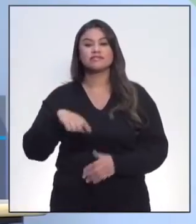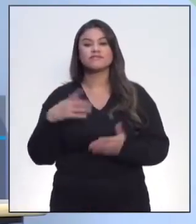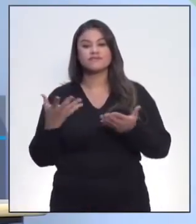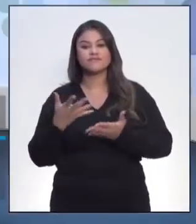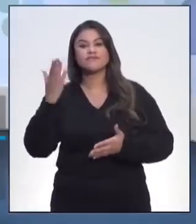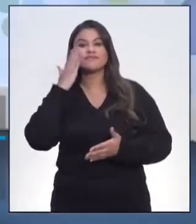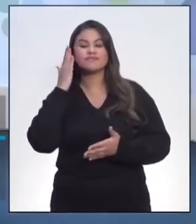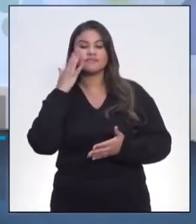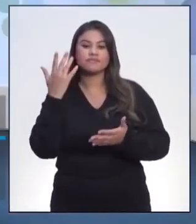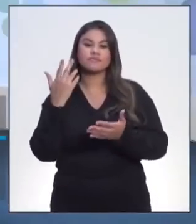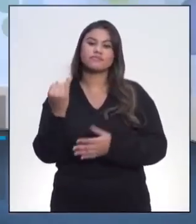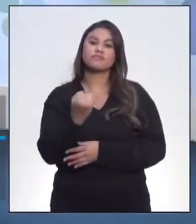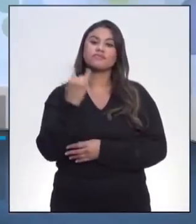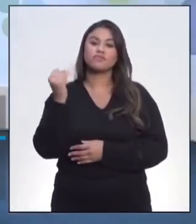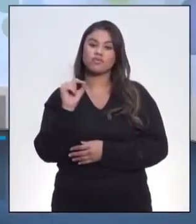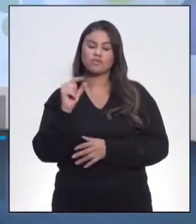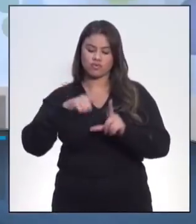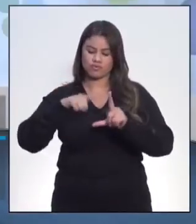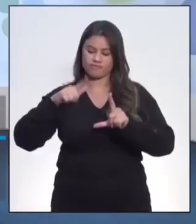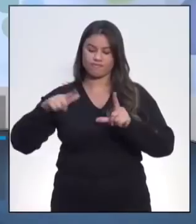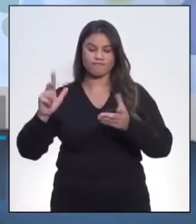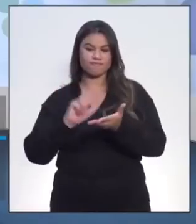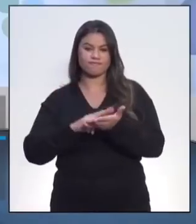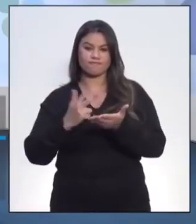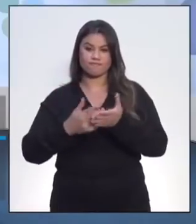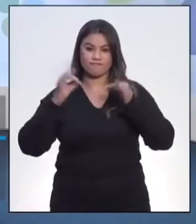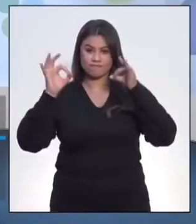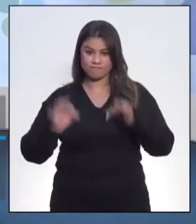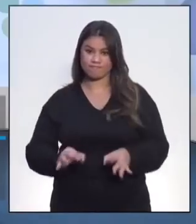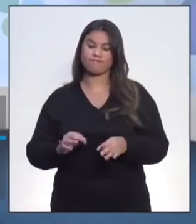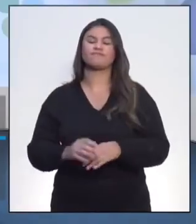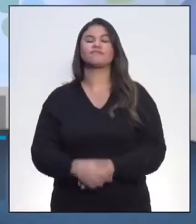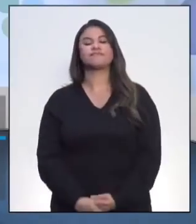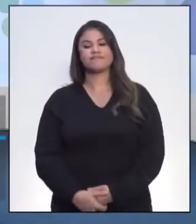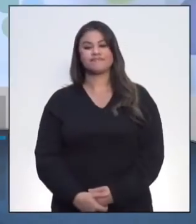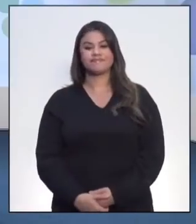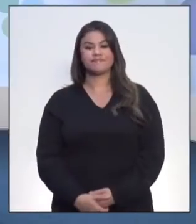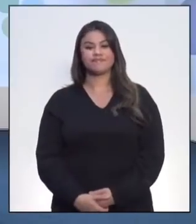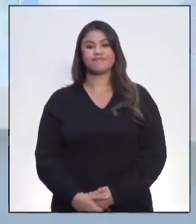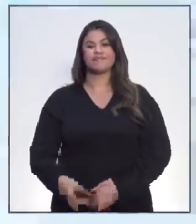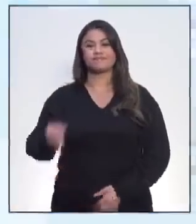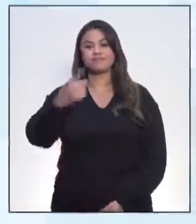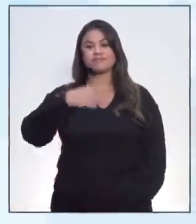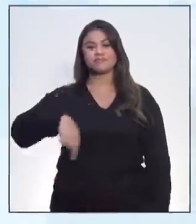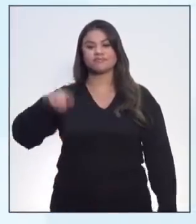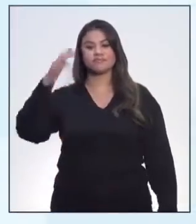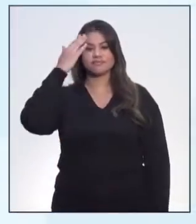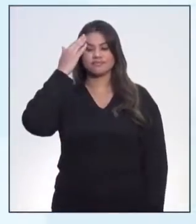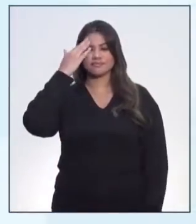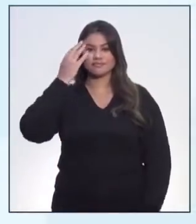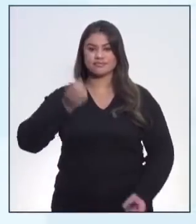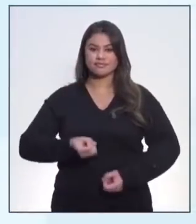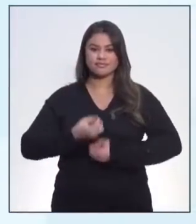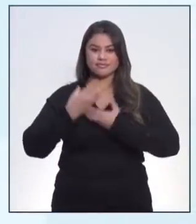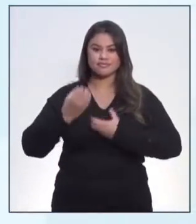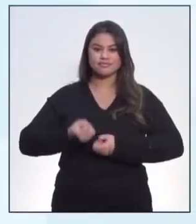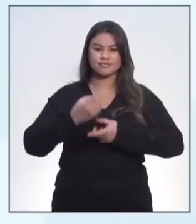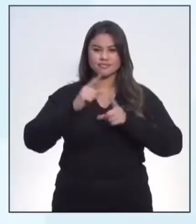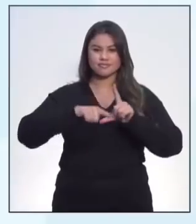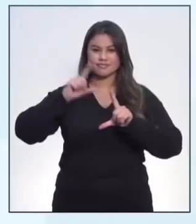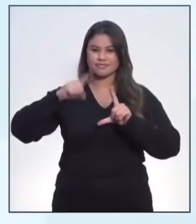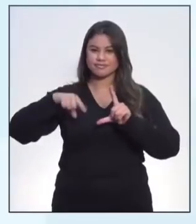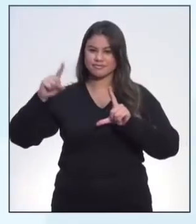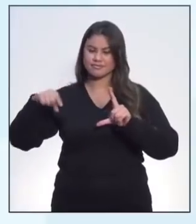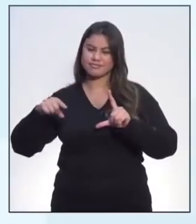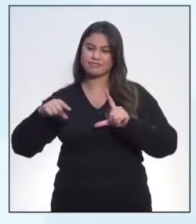interpretar corretamente os gráficos. Verdade. Vamos lá? Vocês sabem o que é um infográfico? Quando a gente fala em